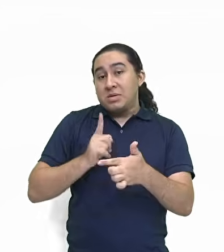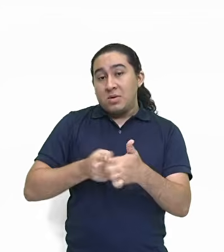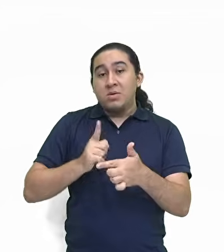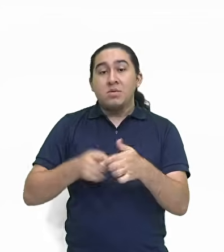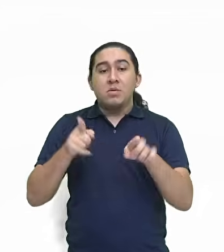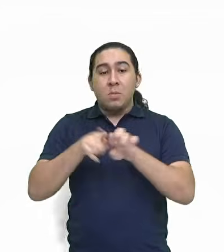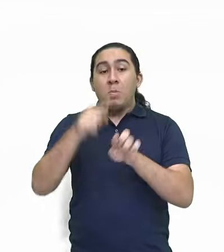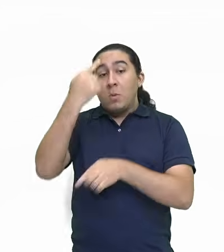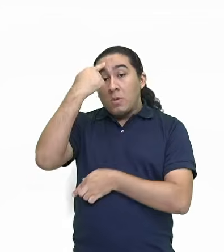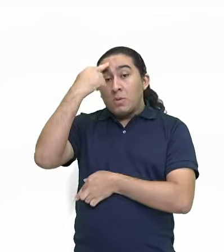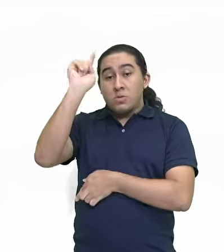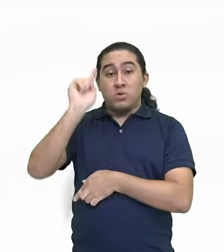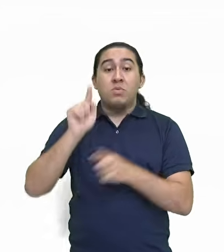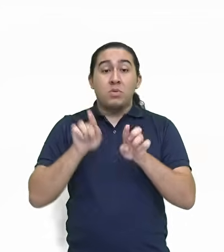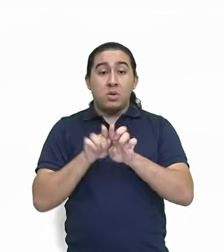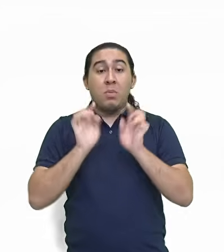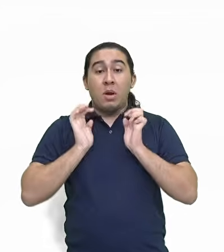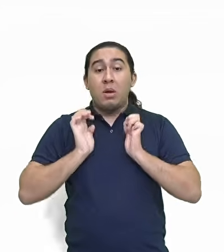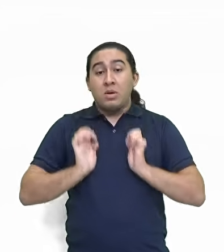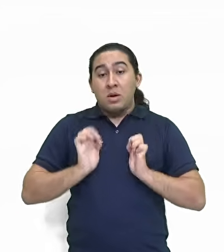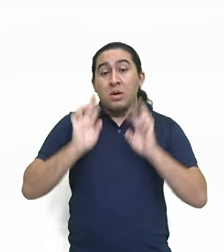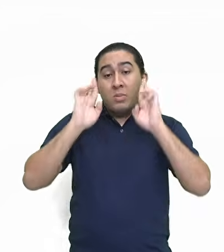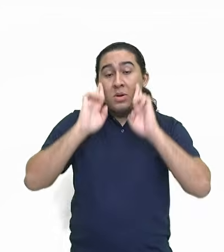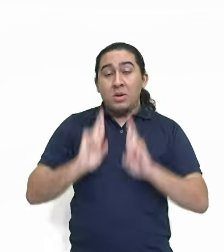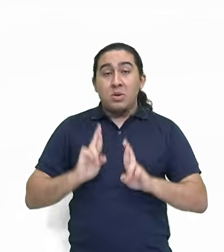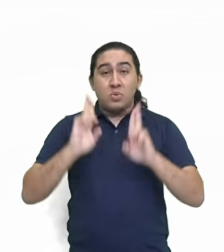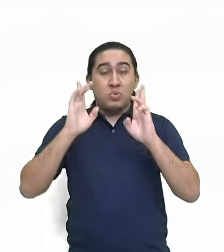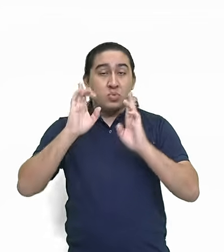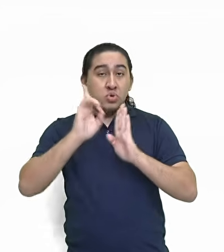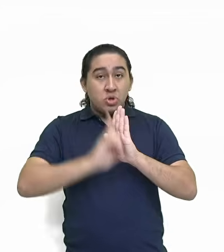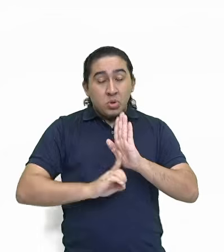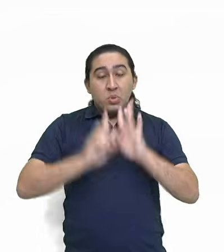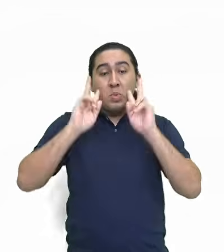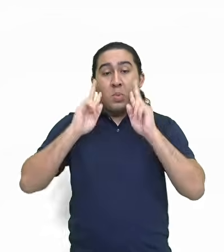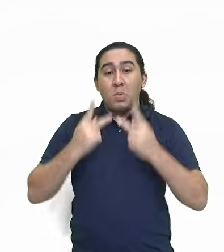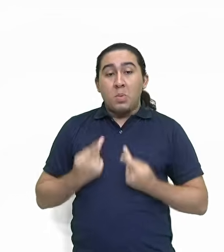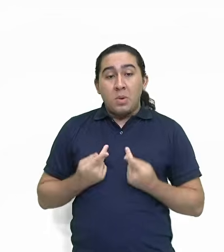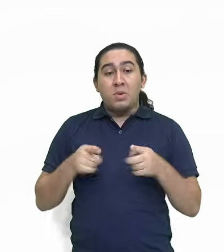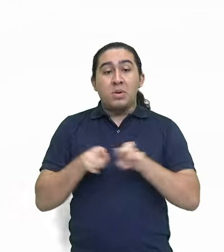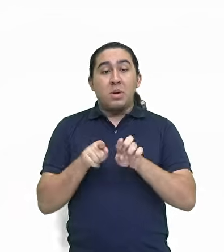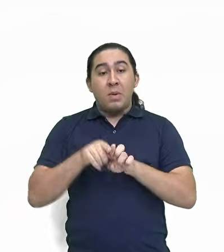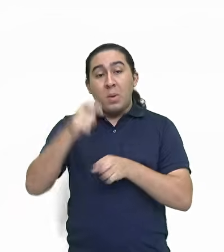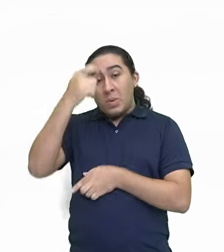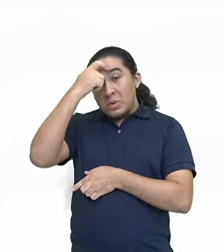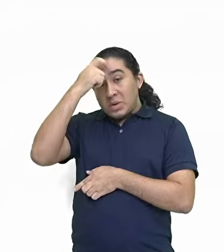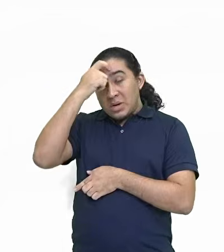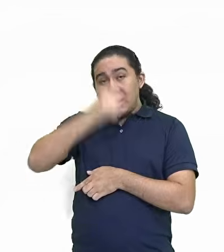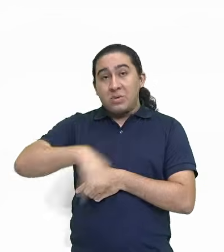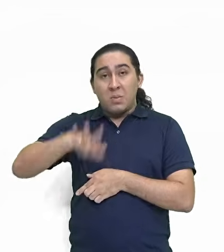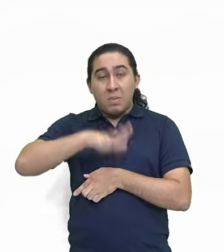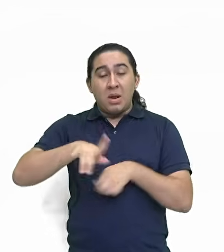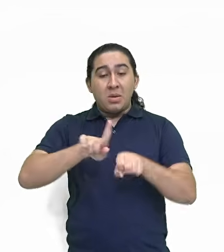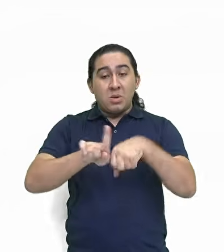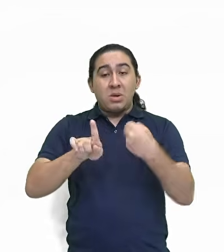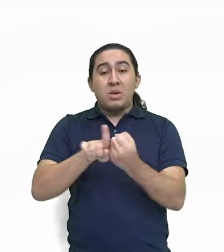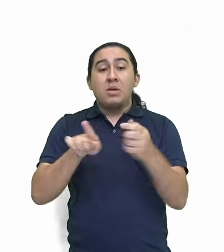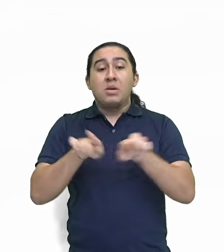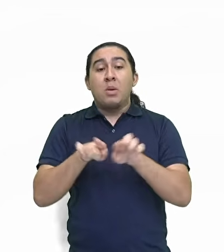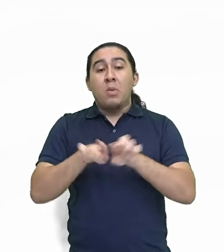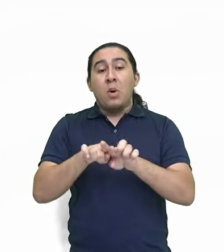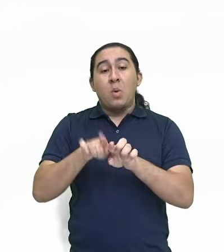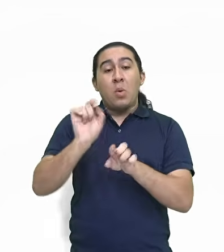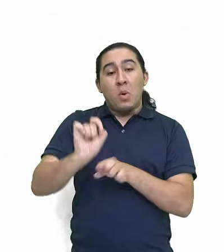autoria de forma crítica, criativa e ética, respeitando os direitos humanos, a consciência socioambiental e o